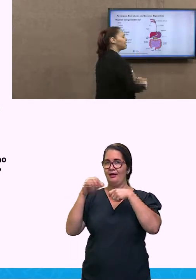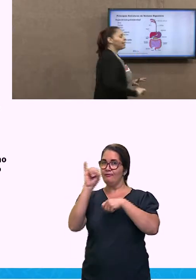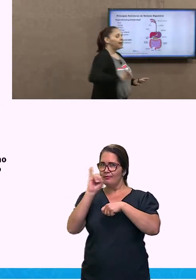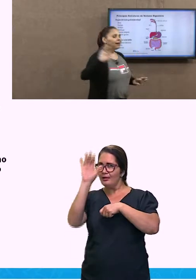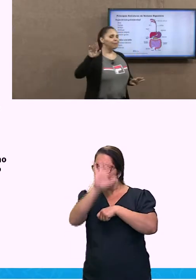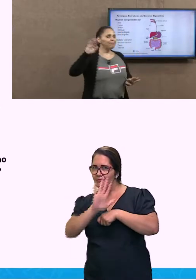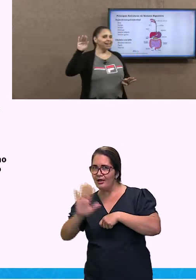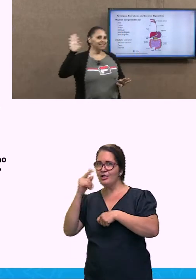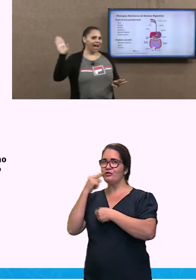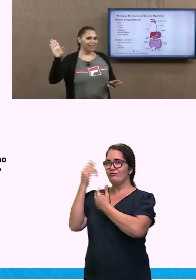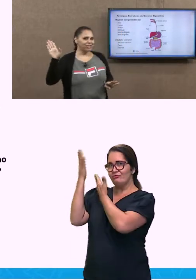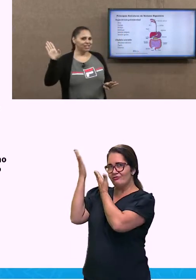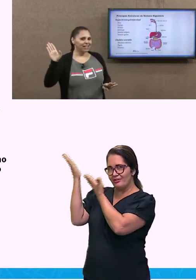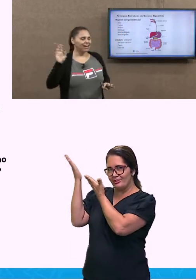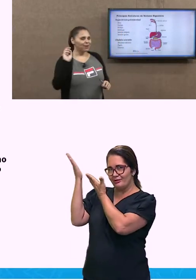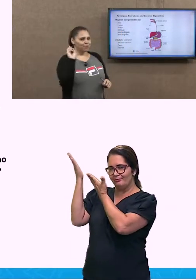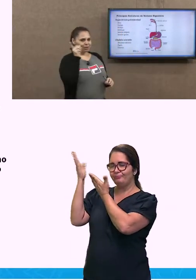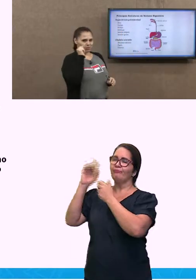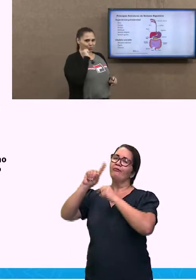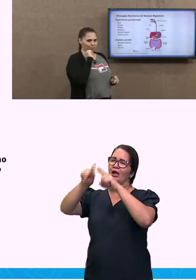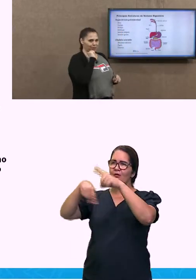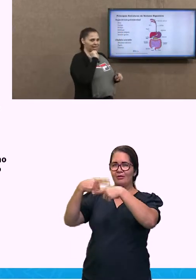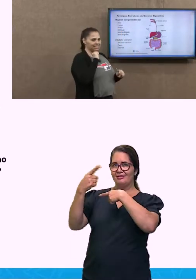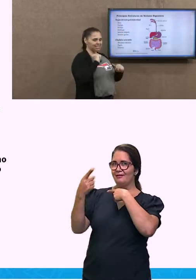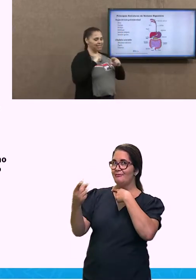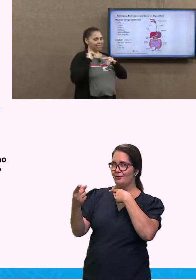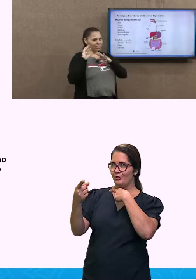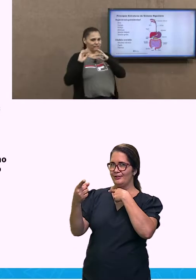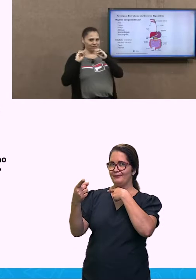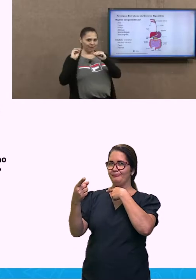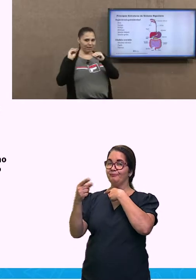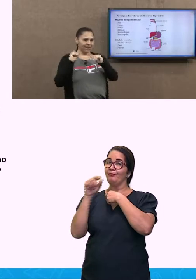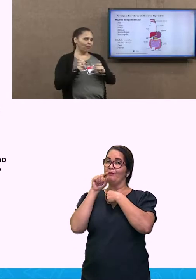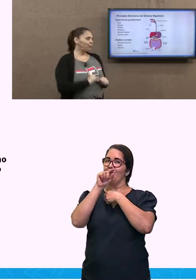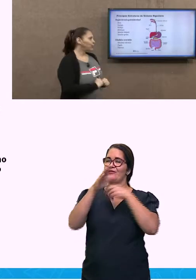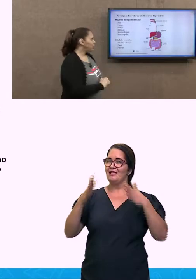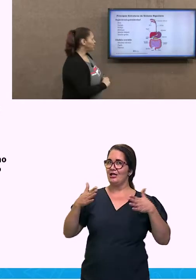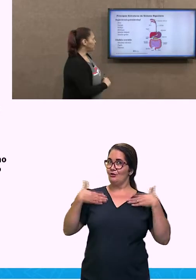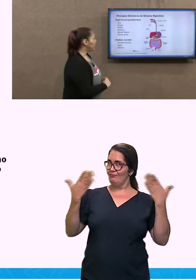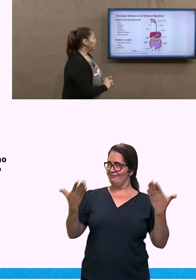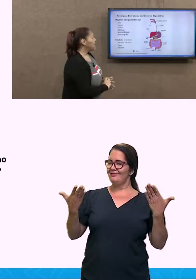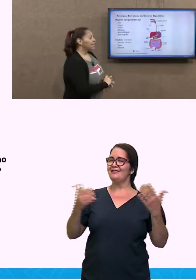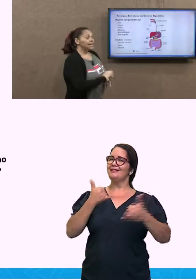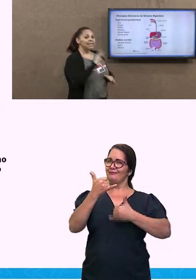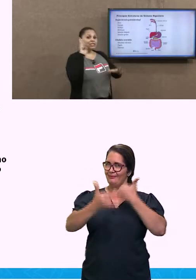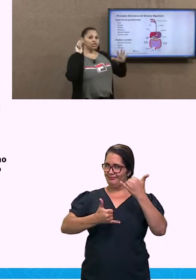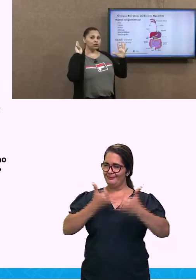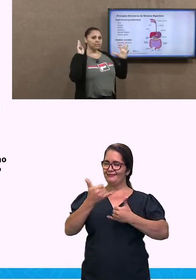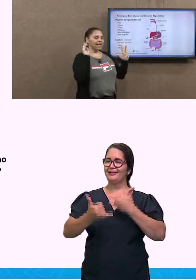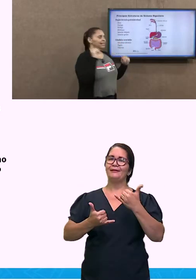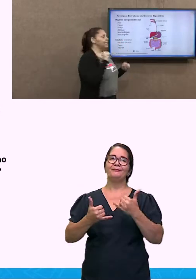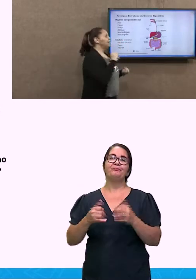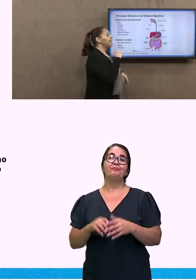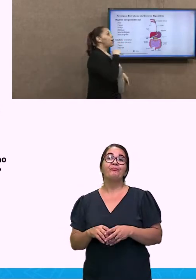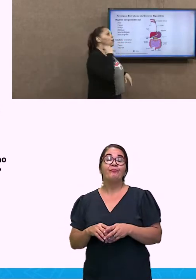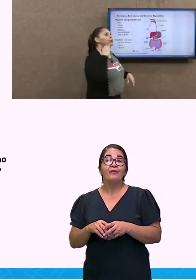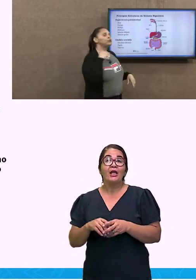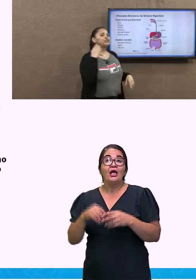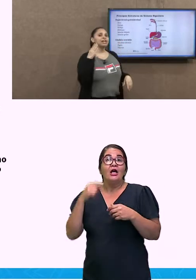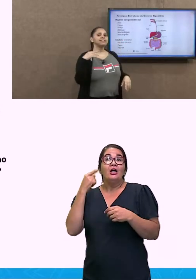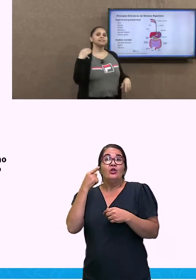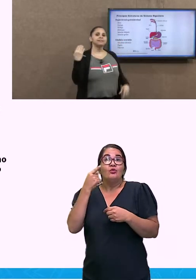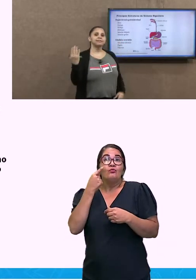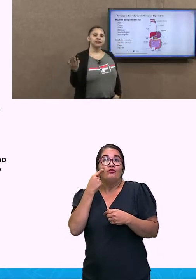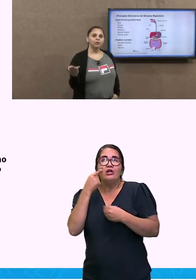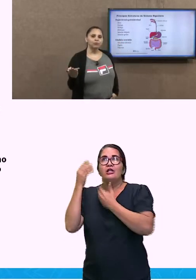imagem mais tarde. Uma surpresa que a gente vai brincar um pouquinho. E a gente consegue entender